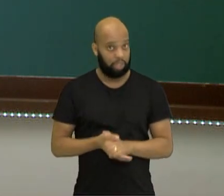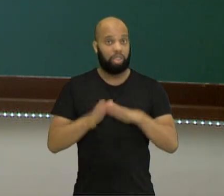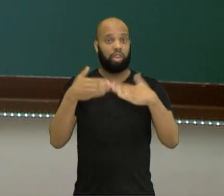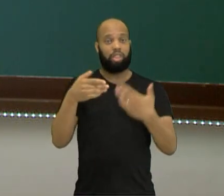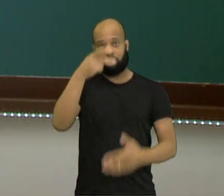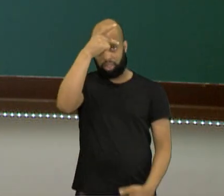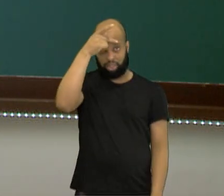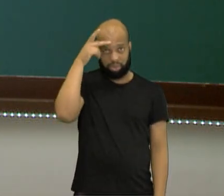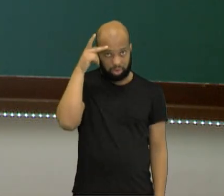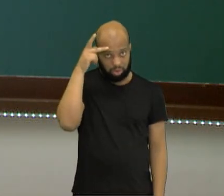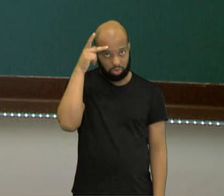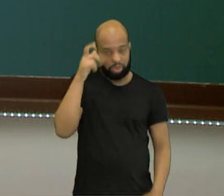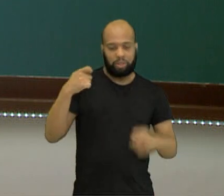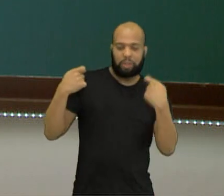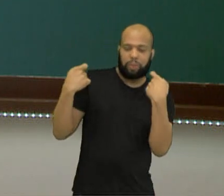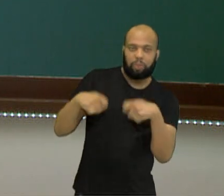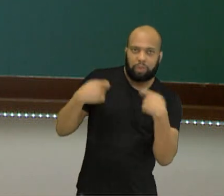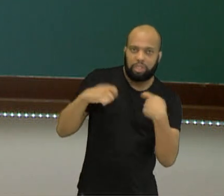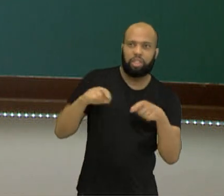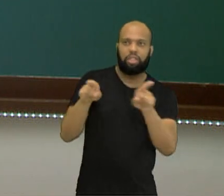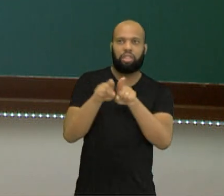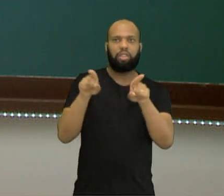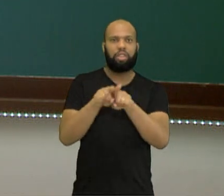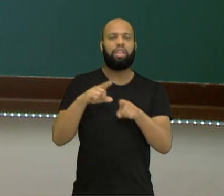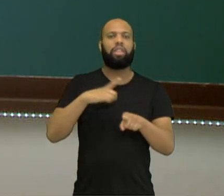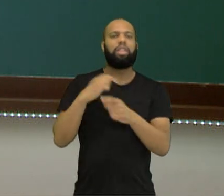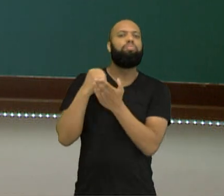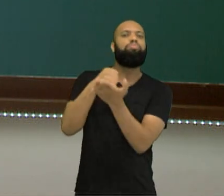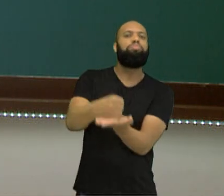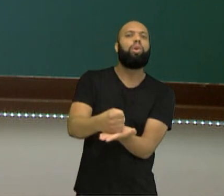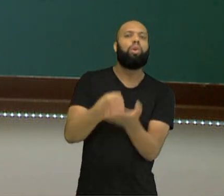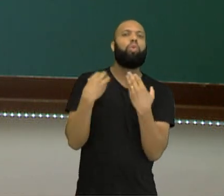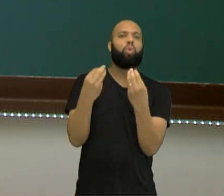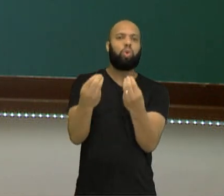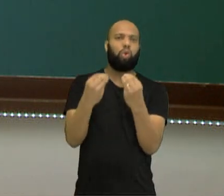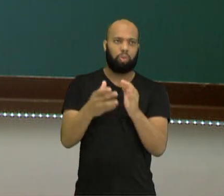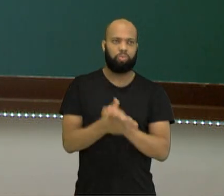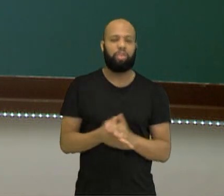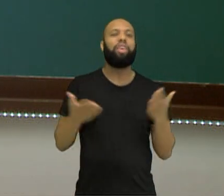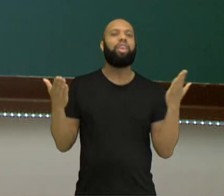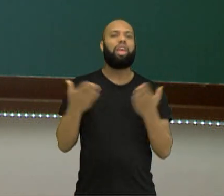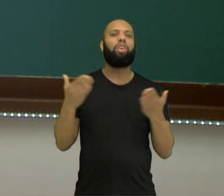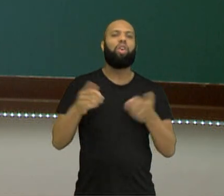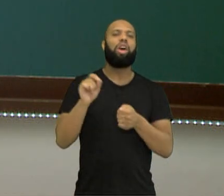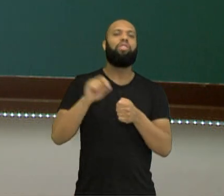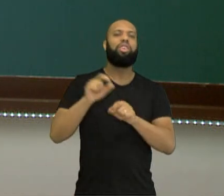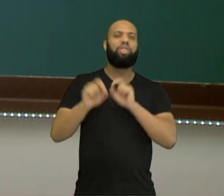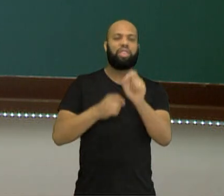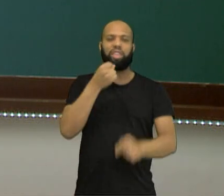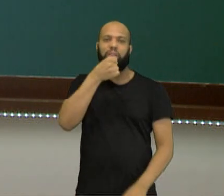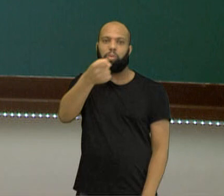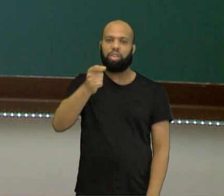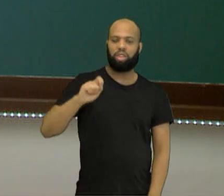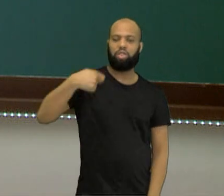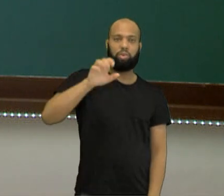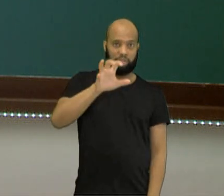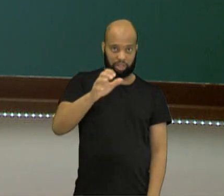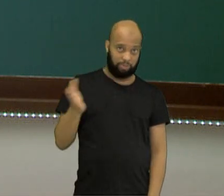As pessoas que precisam de auxílio. Vamos fazer uma reportagem sobre isso?